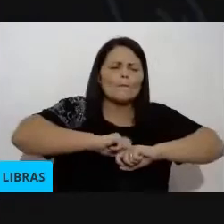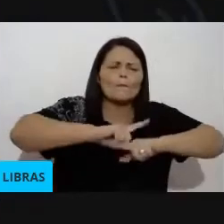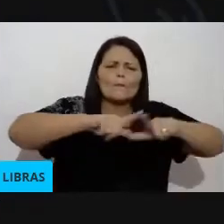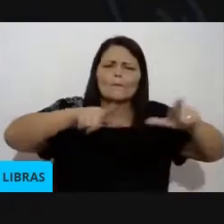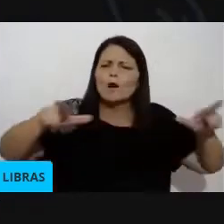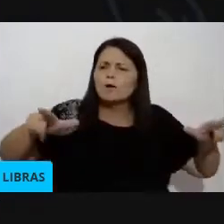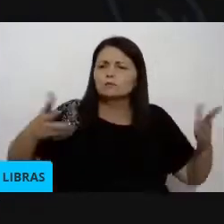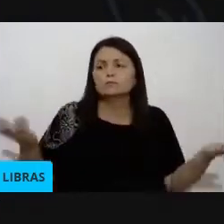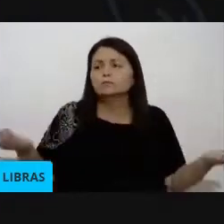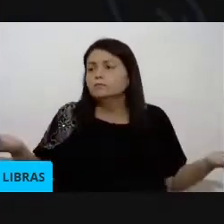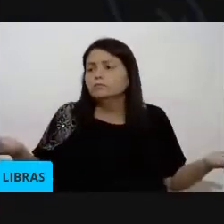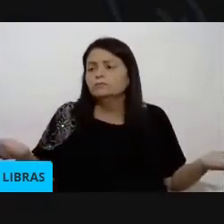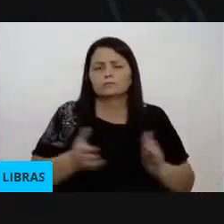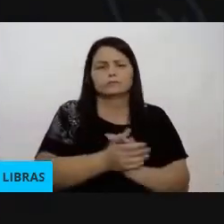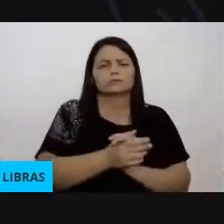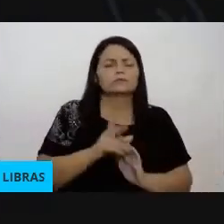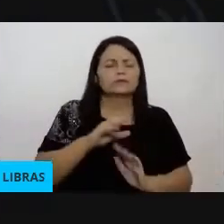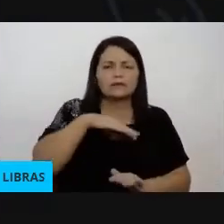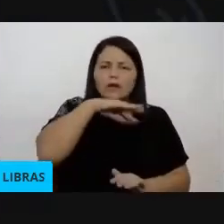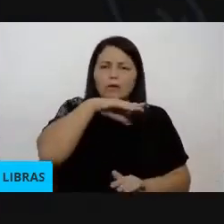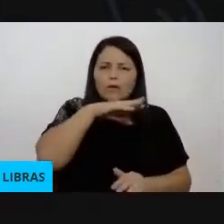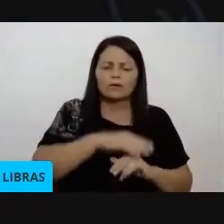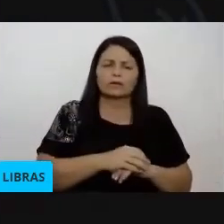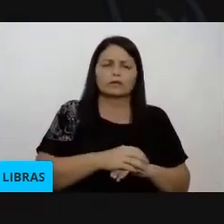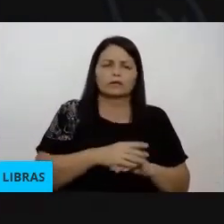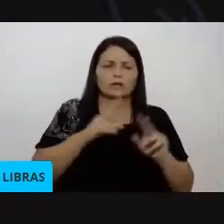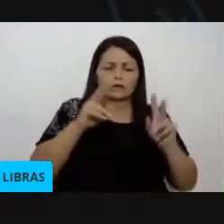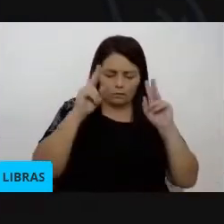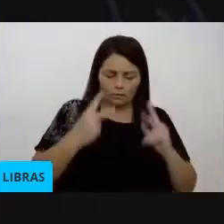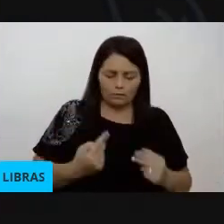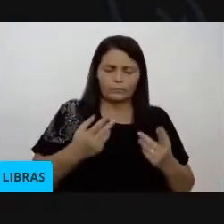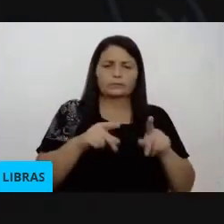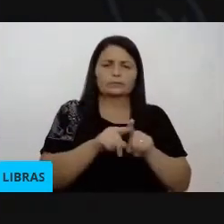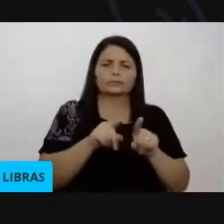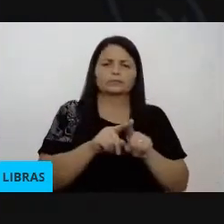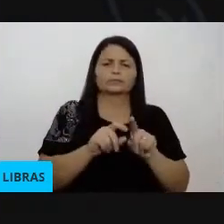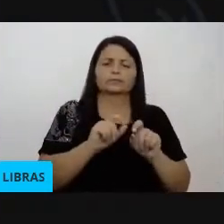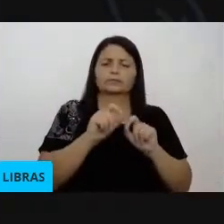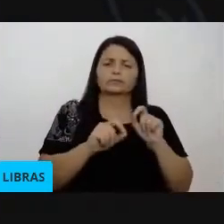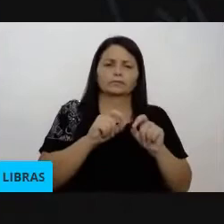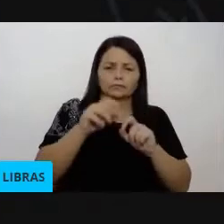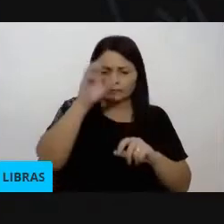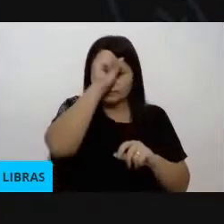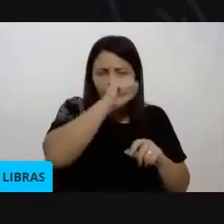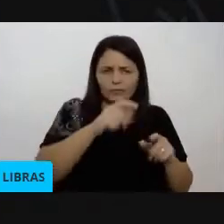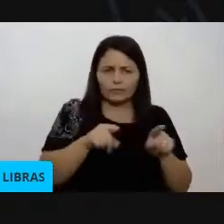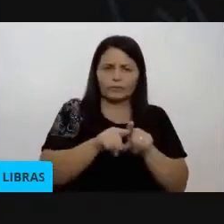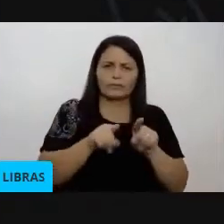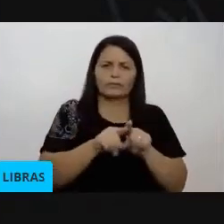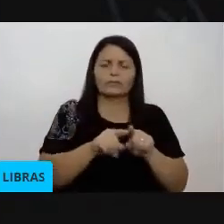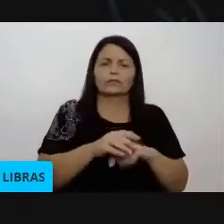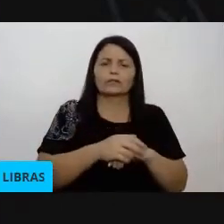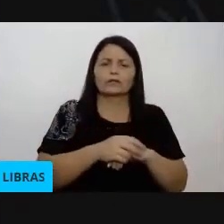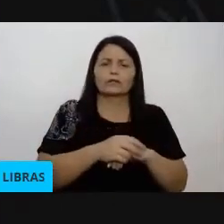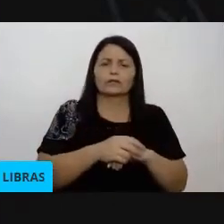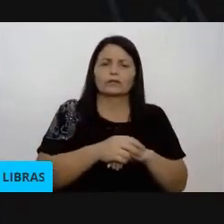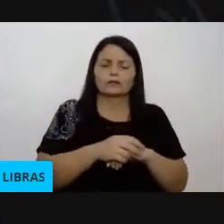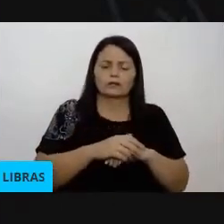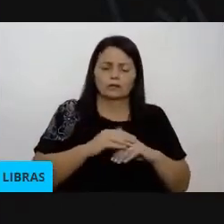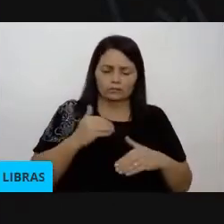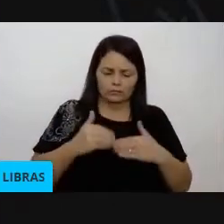seja assim, que é muito ruim. O ser humano, talvez um outro grande aprendizado da gente, é que nós somos seres